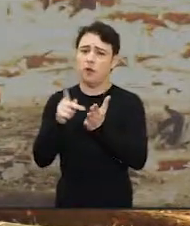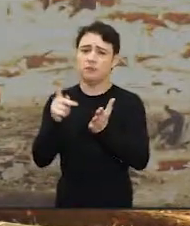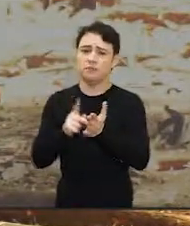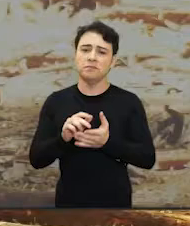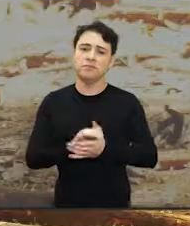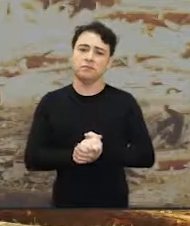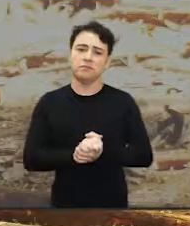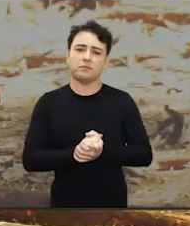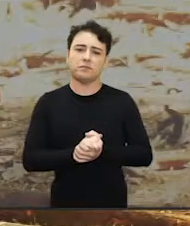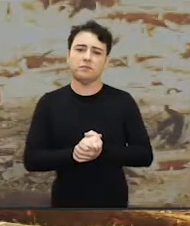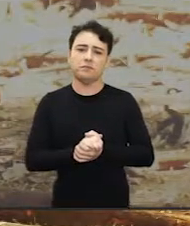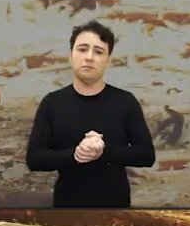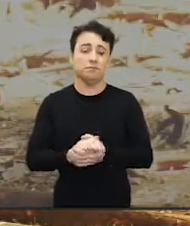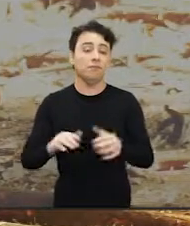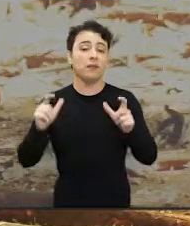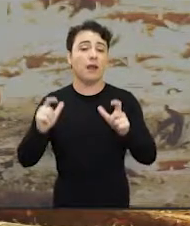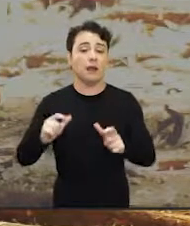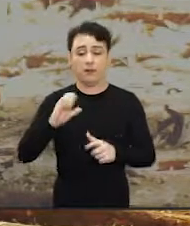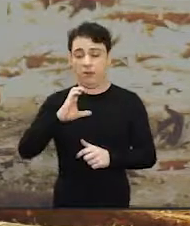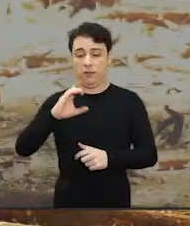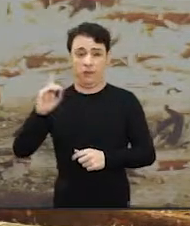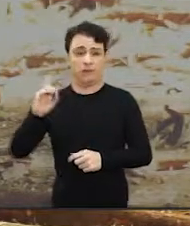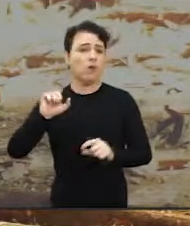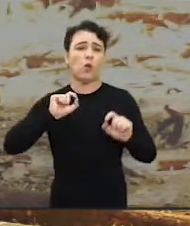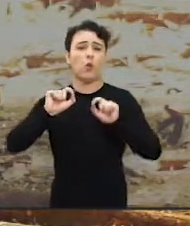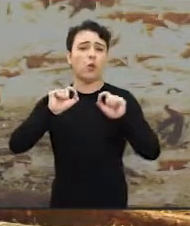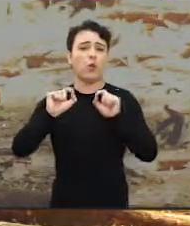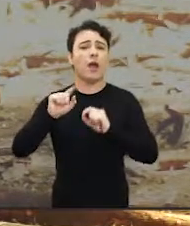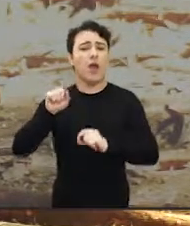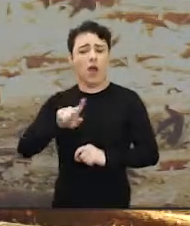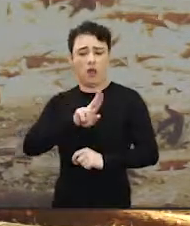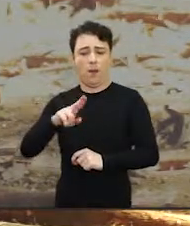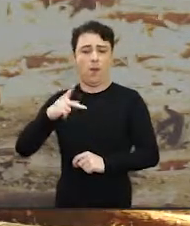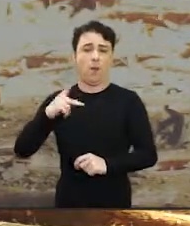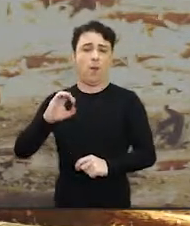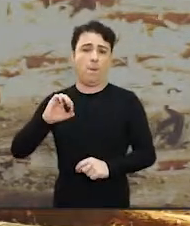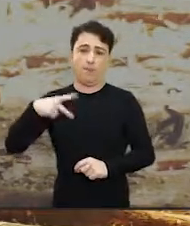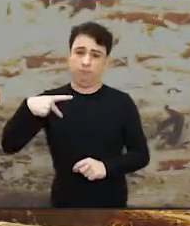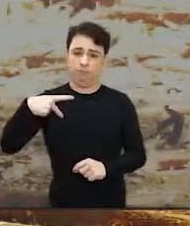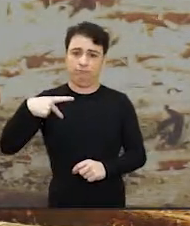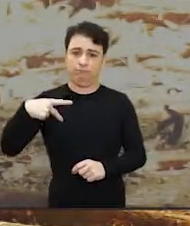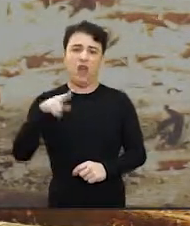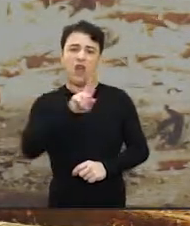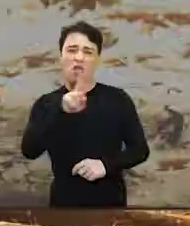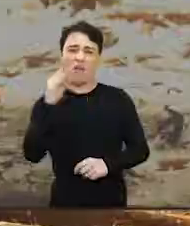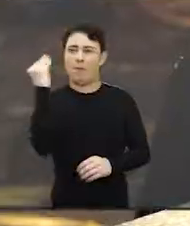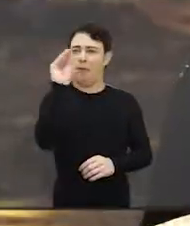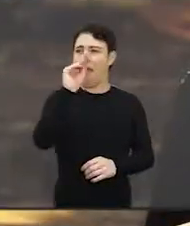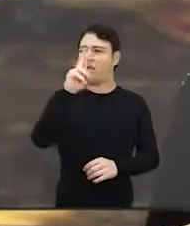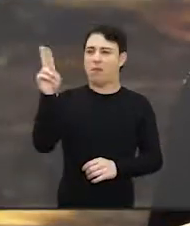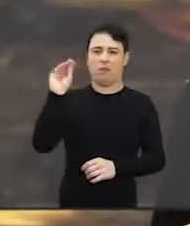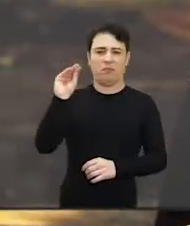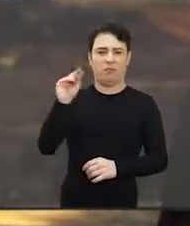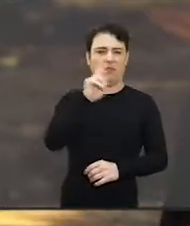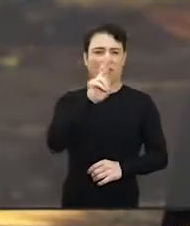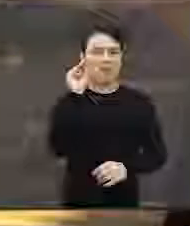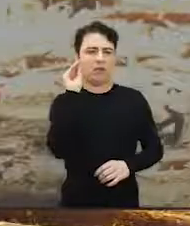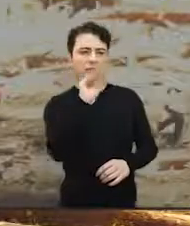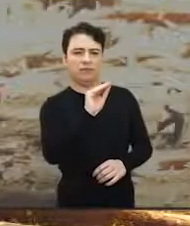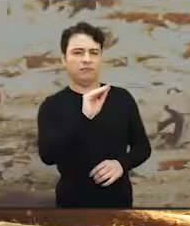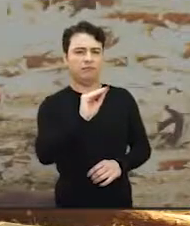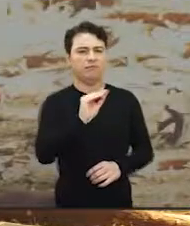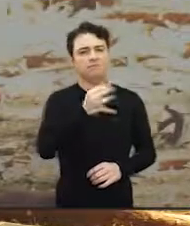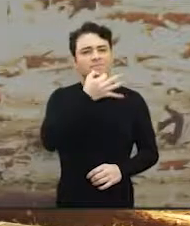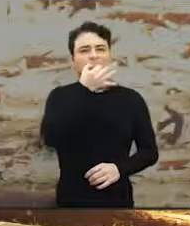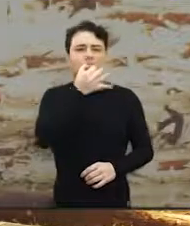né? E esse já é um disco... acredito que seja um disco de pop, eu não gosto de rotular muito o